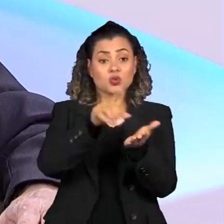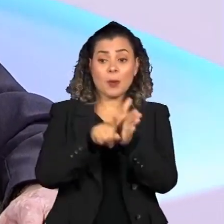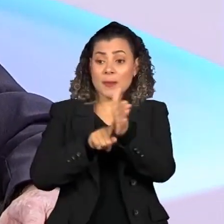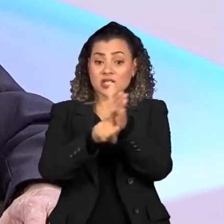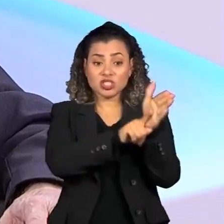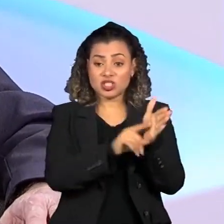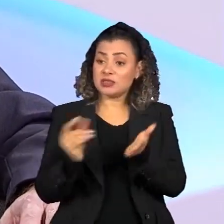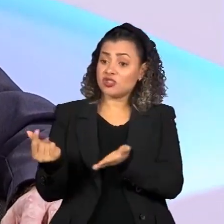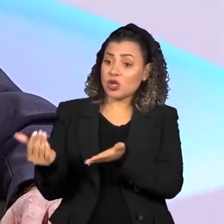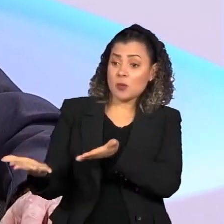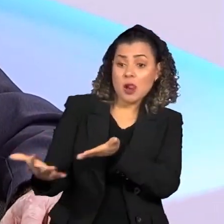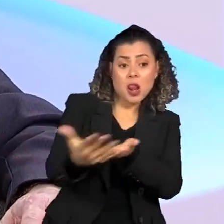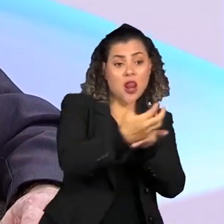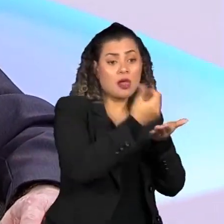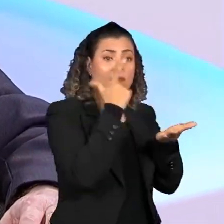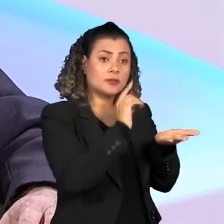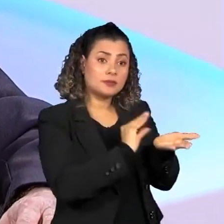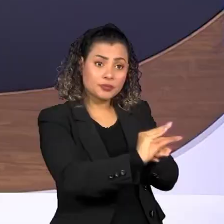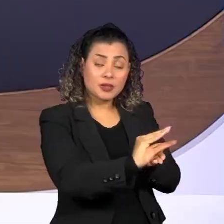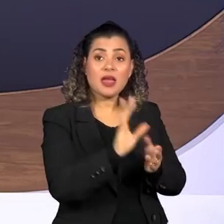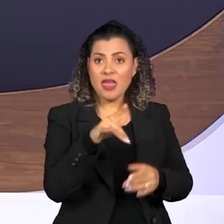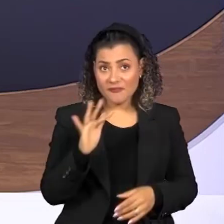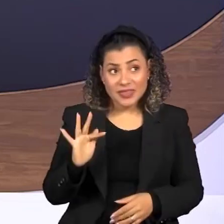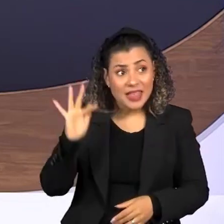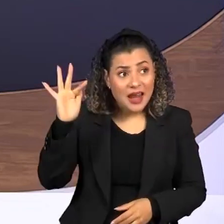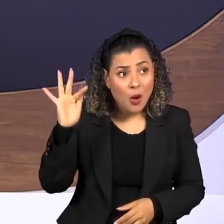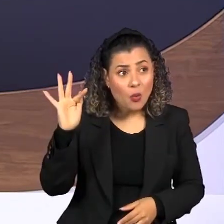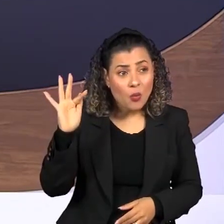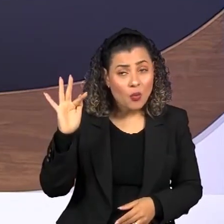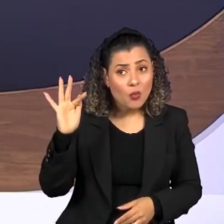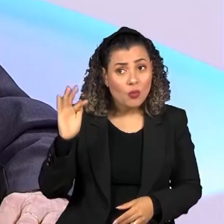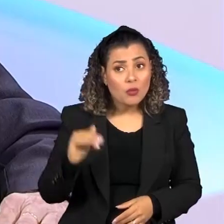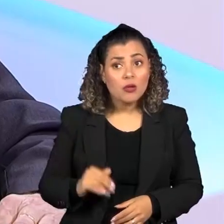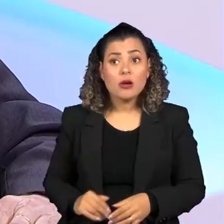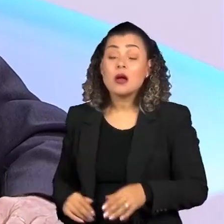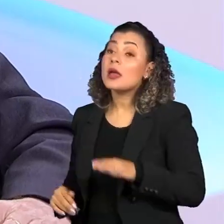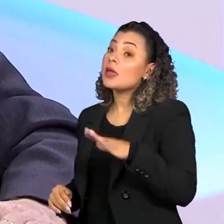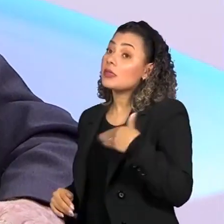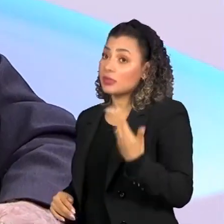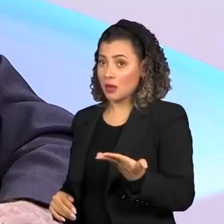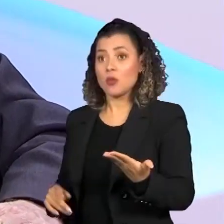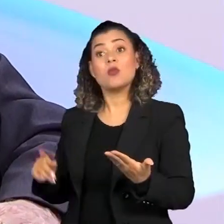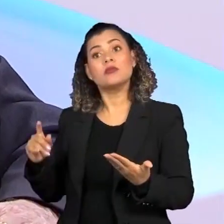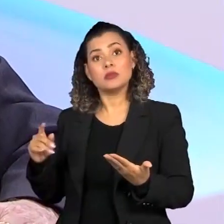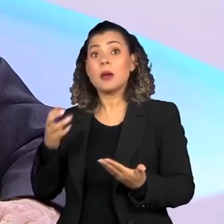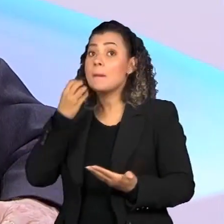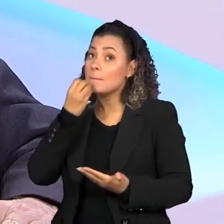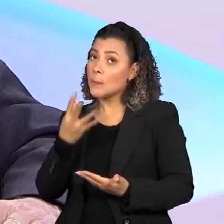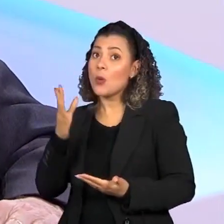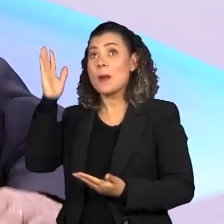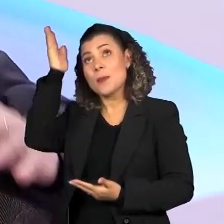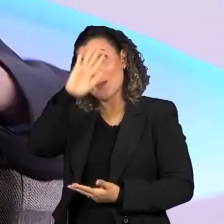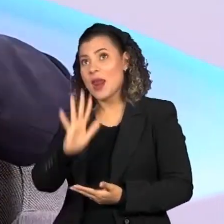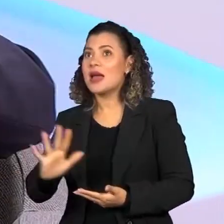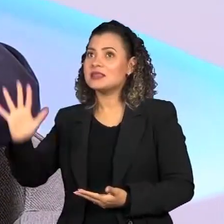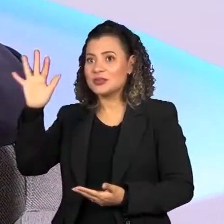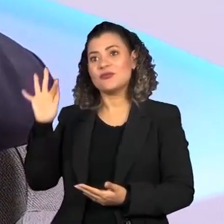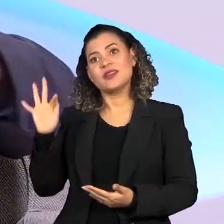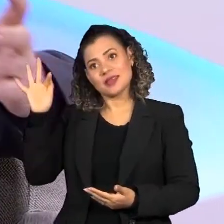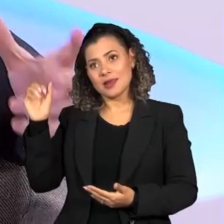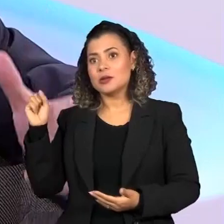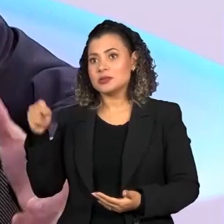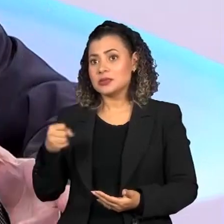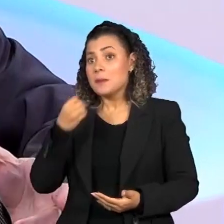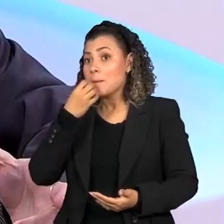que já existem aqui no Estado de São Paulo bem o ideal sempre vai para o país eu sempre